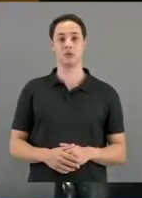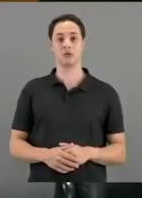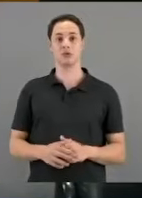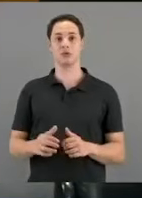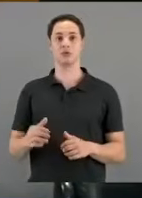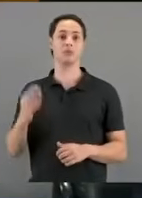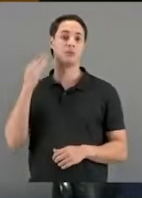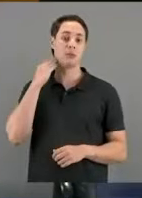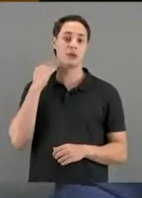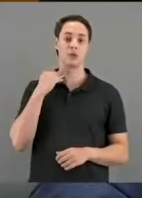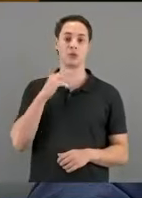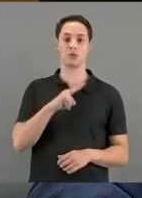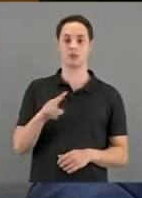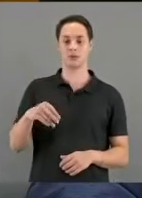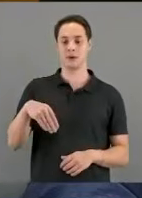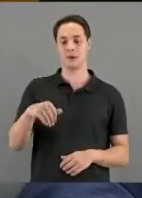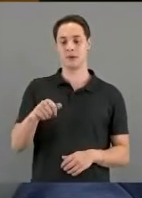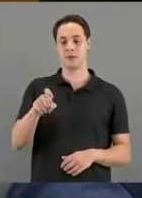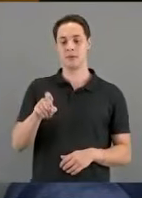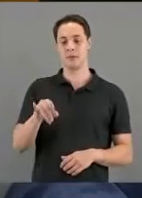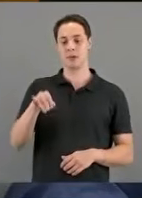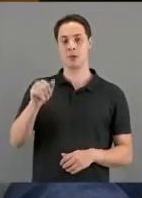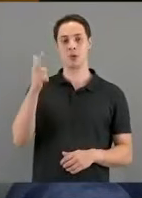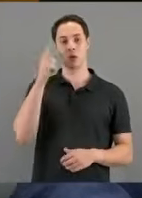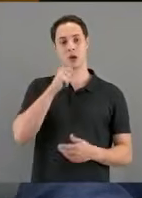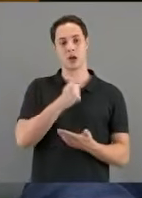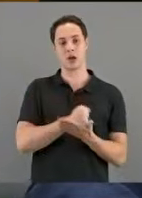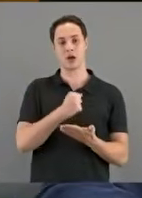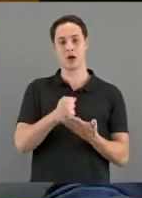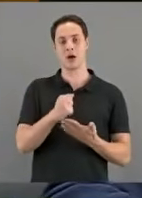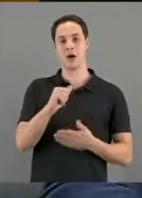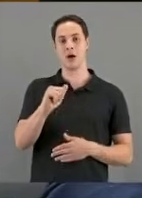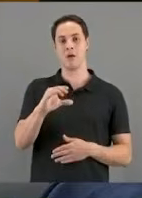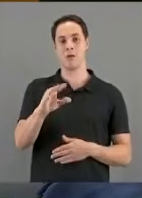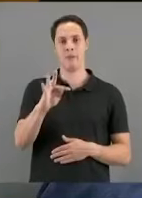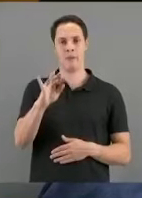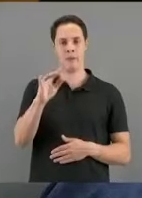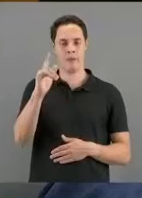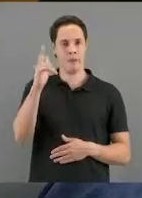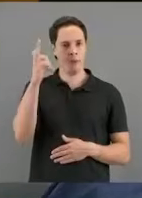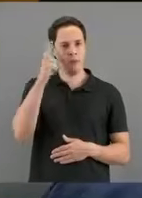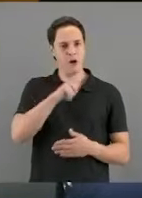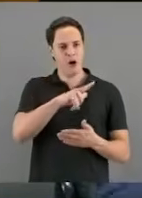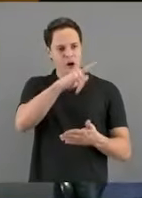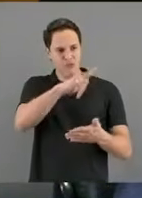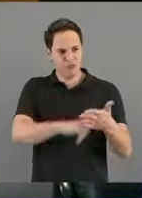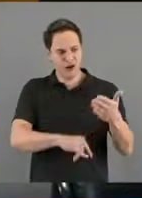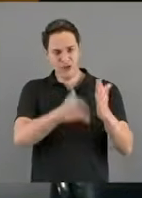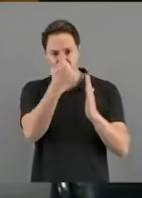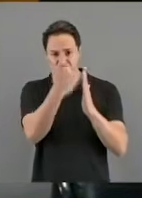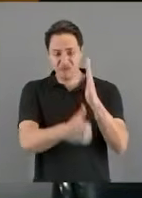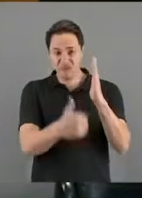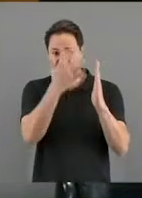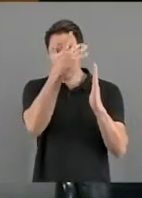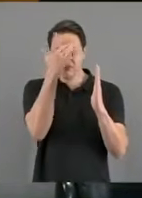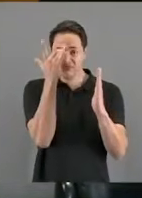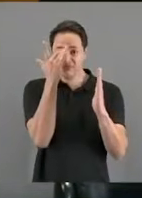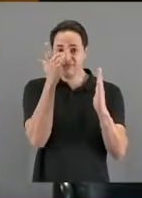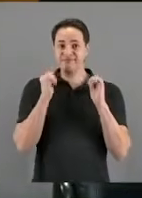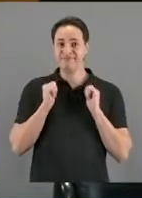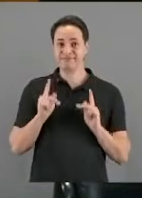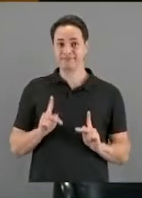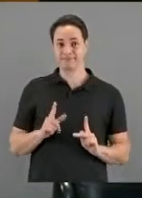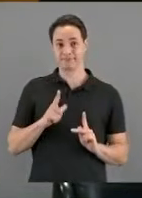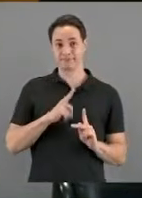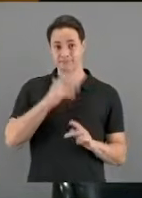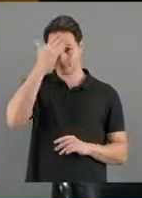chamava Banco Máxima, consegue uma CT para fazer desconto de aposentados e aposentadas. Está aqui a prova, Diário